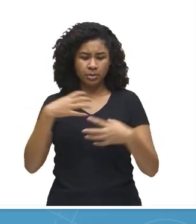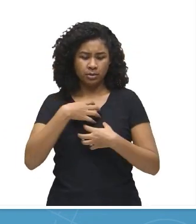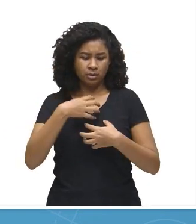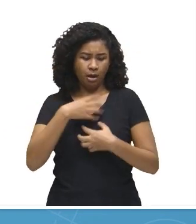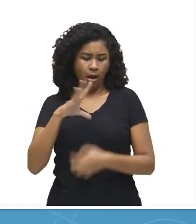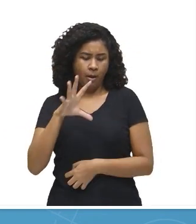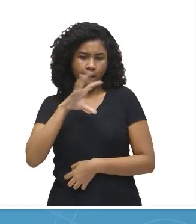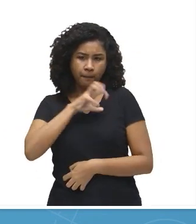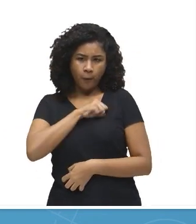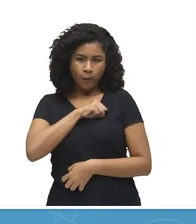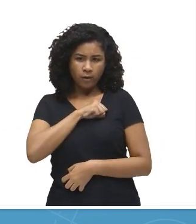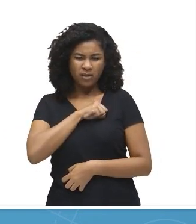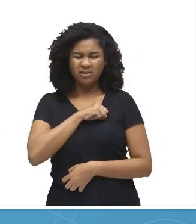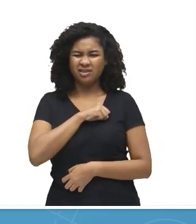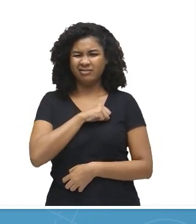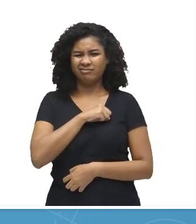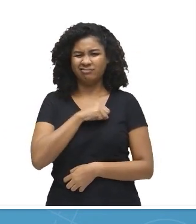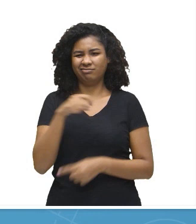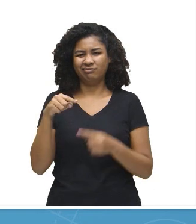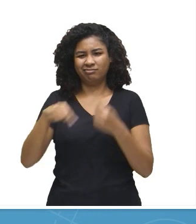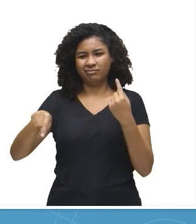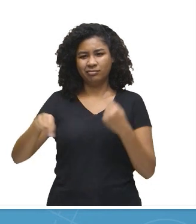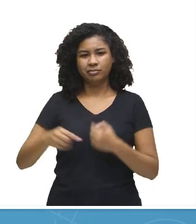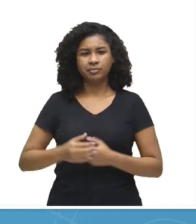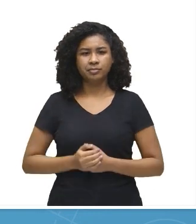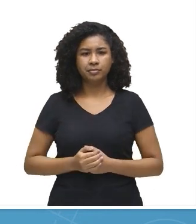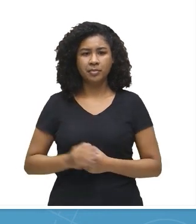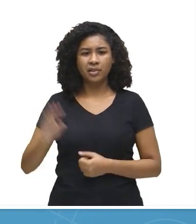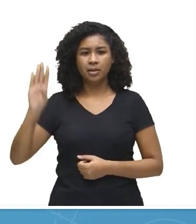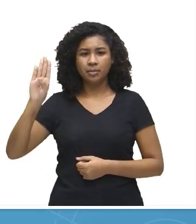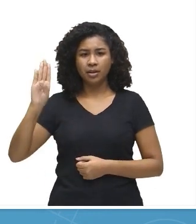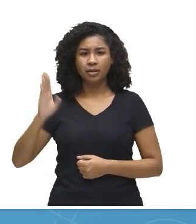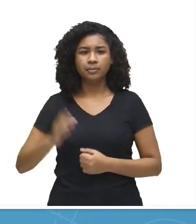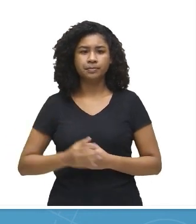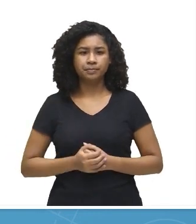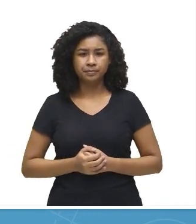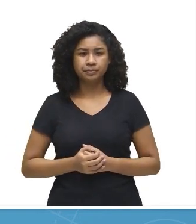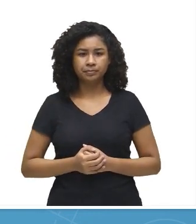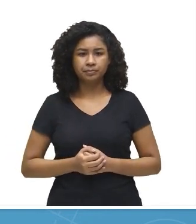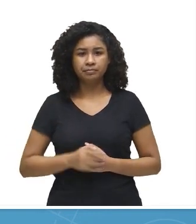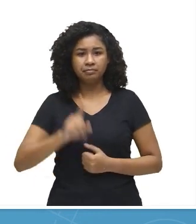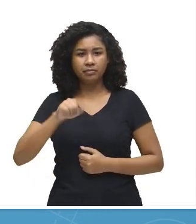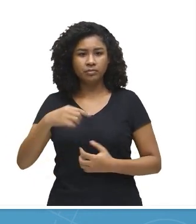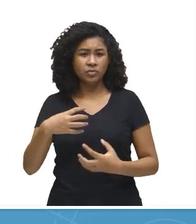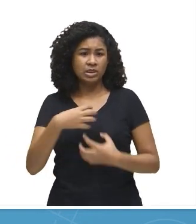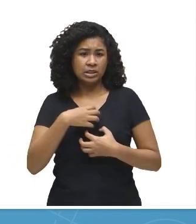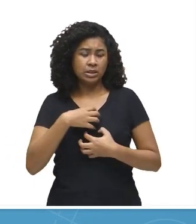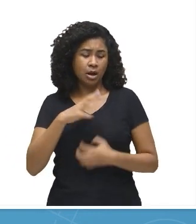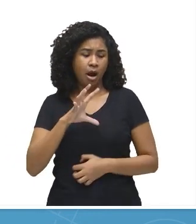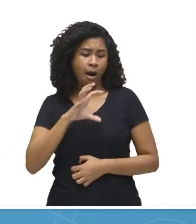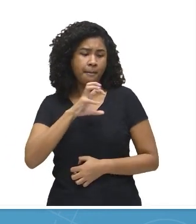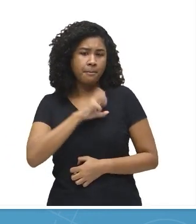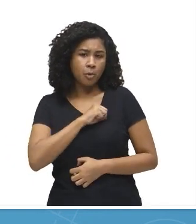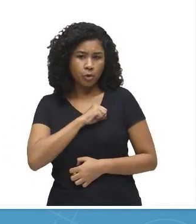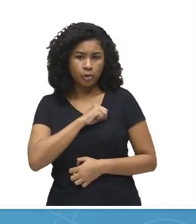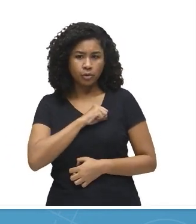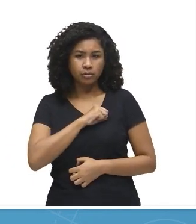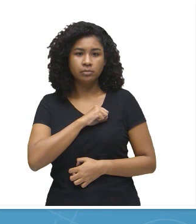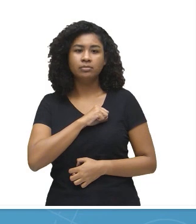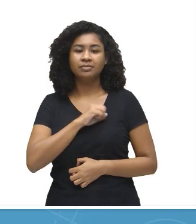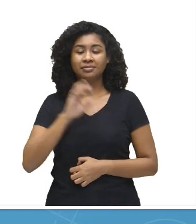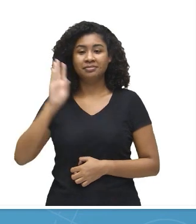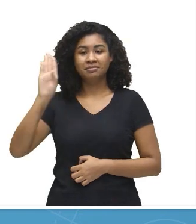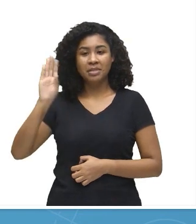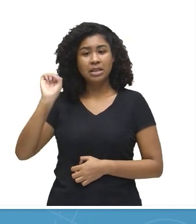então não tem nada a ver. B, expressar o sentimento do eu lírico sobre o sentimento amoroso. Sim, é a letra B. A finalidade